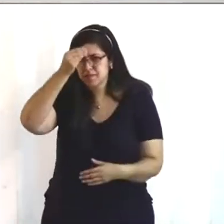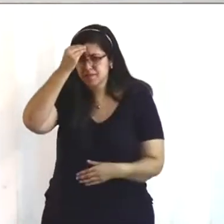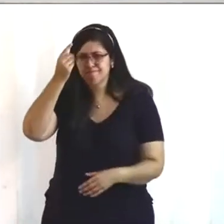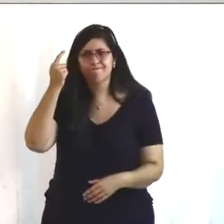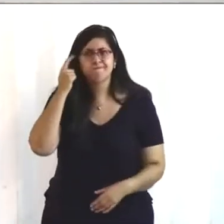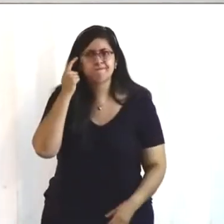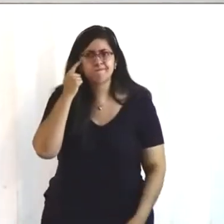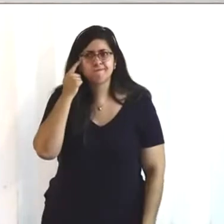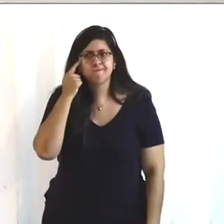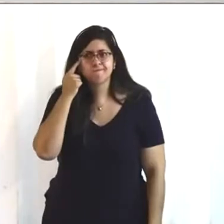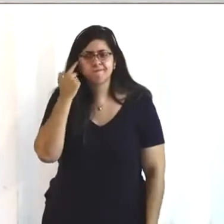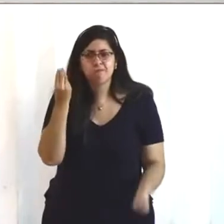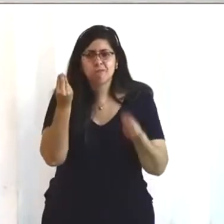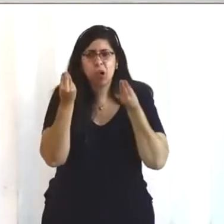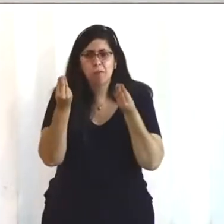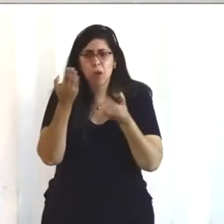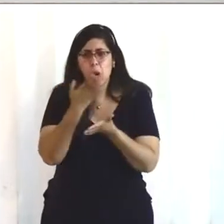de Jesus?